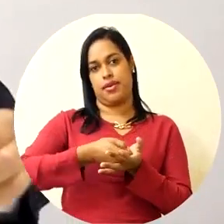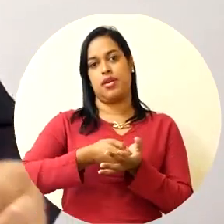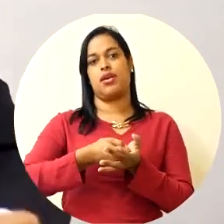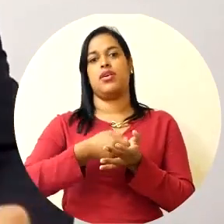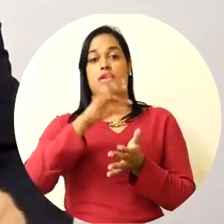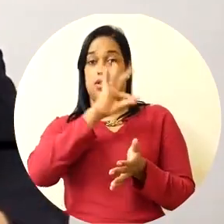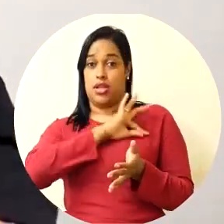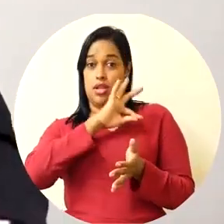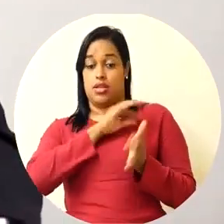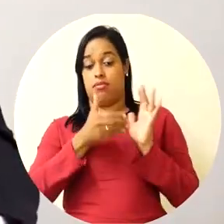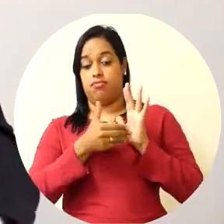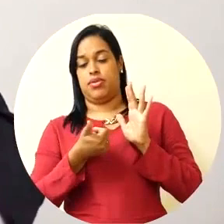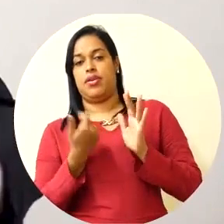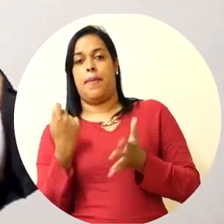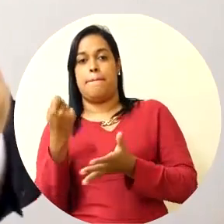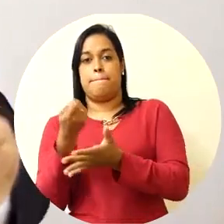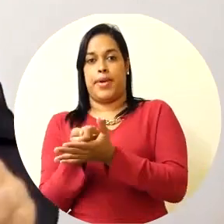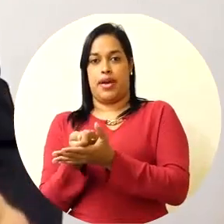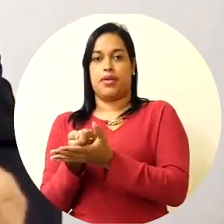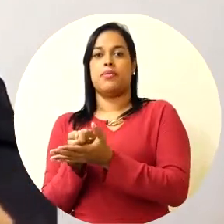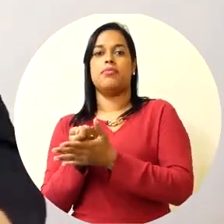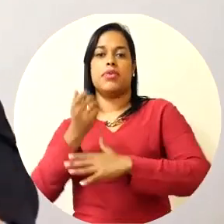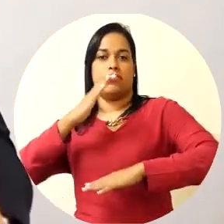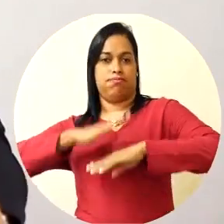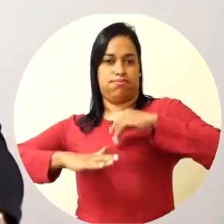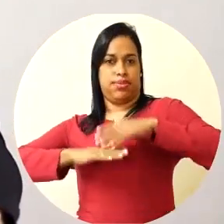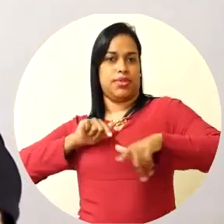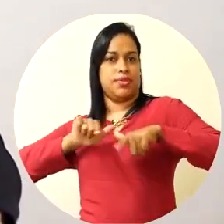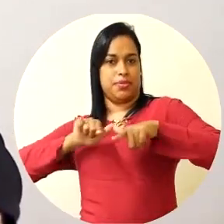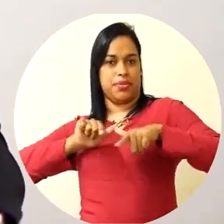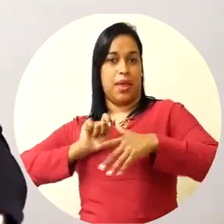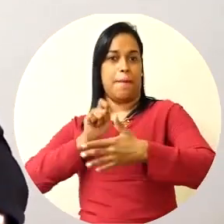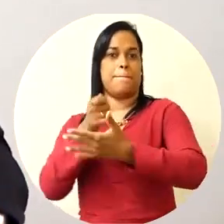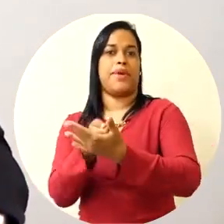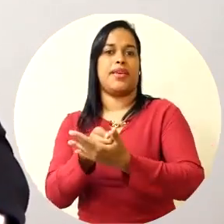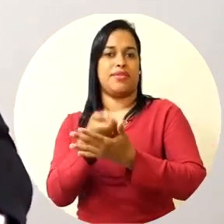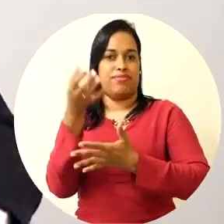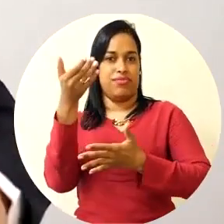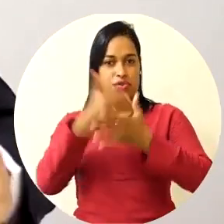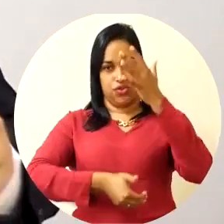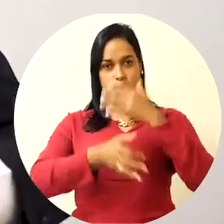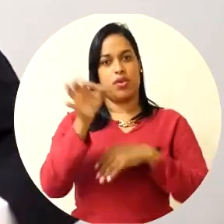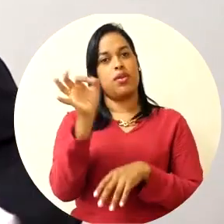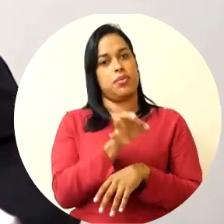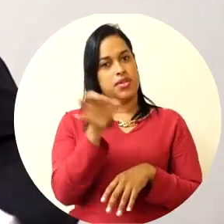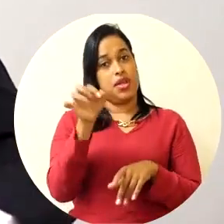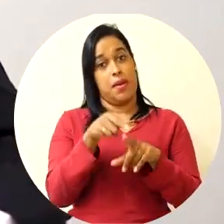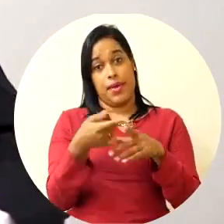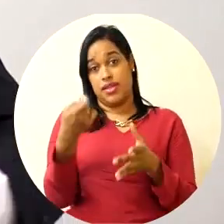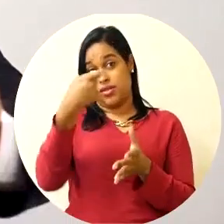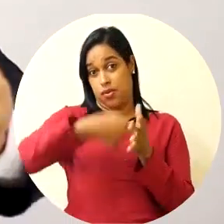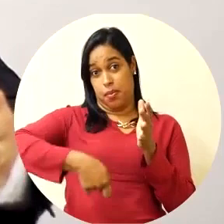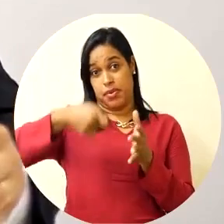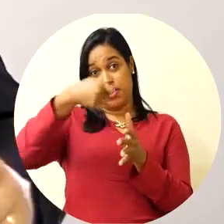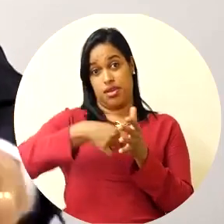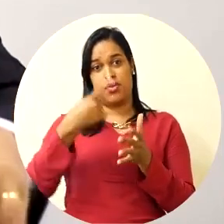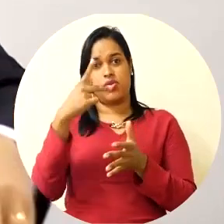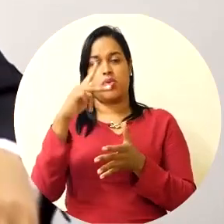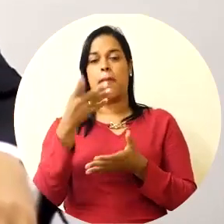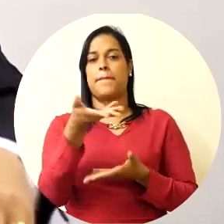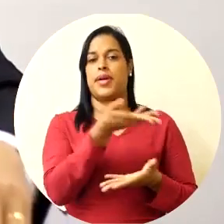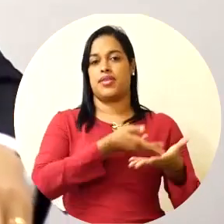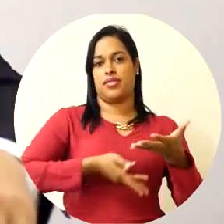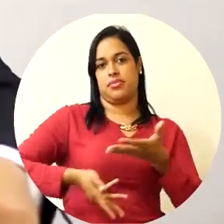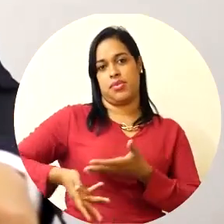é retirado do seu salário, é pago pelo empregador, certo? É descontado do seu salário, mas é